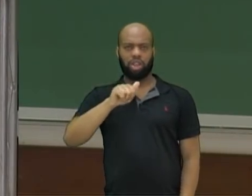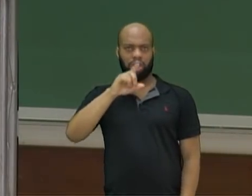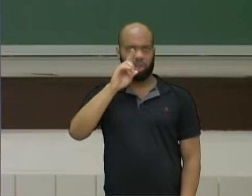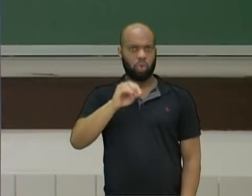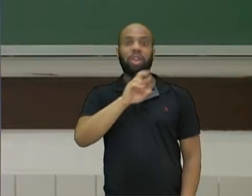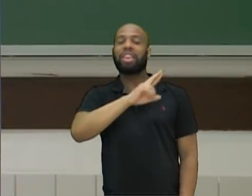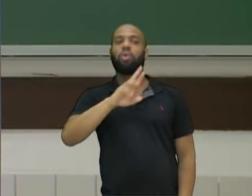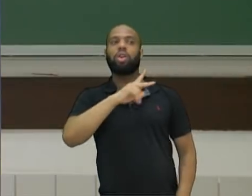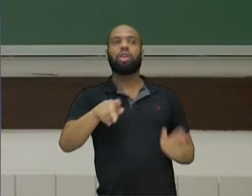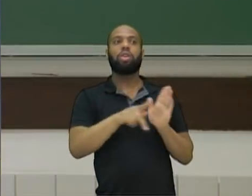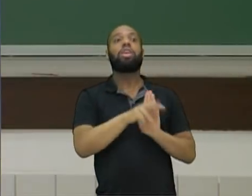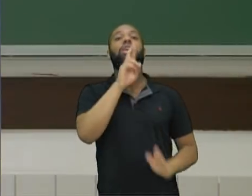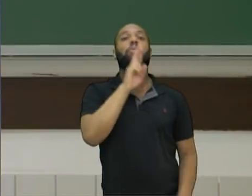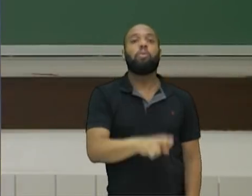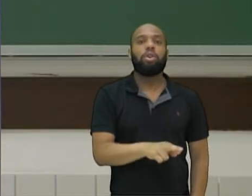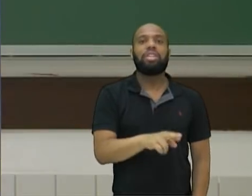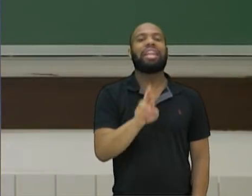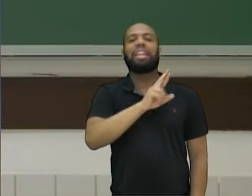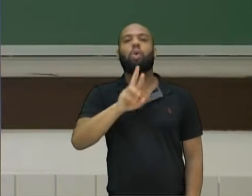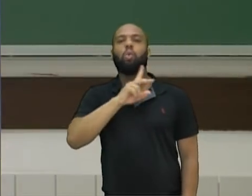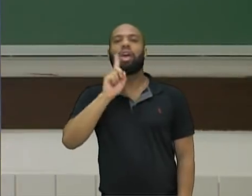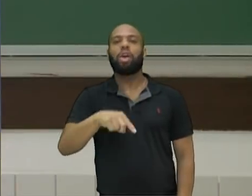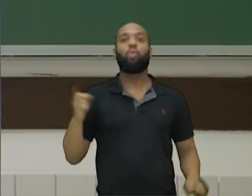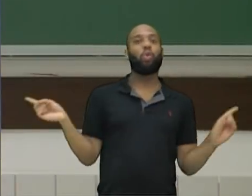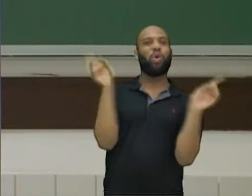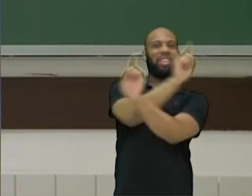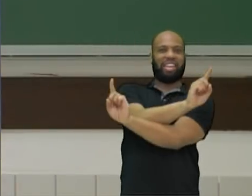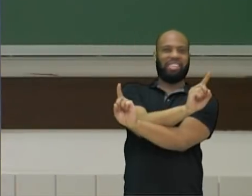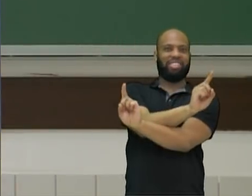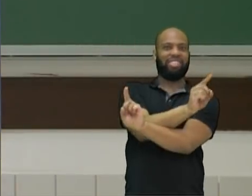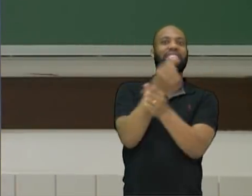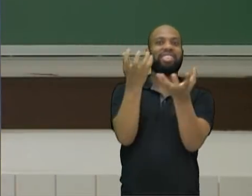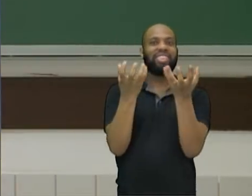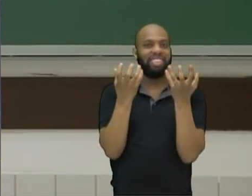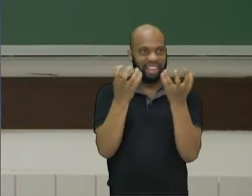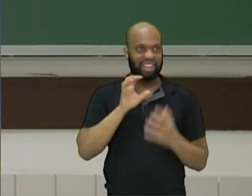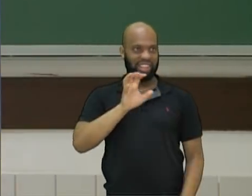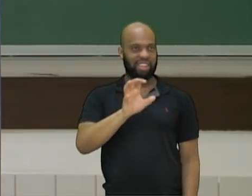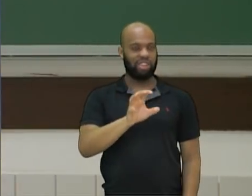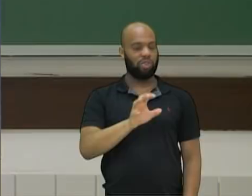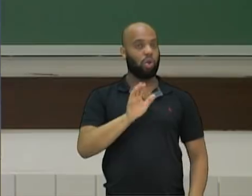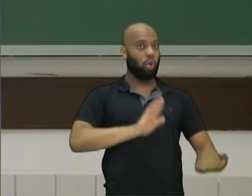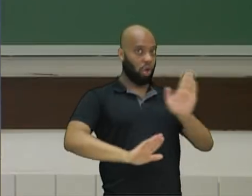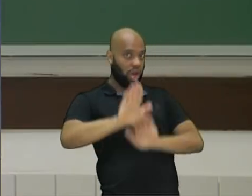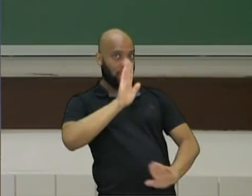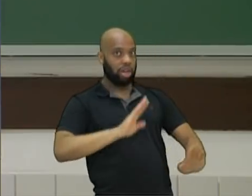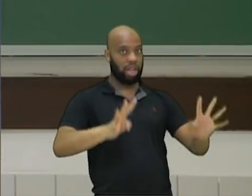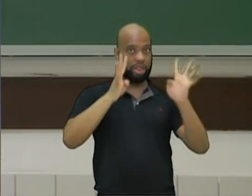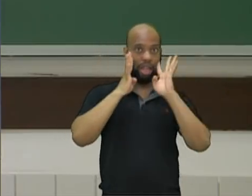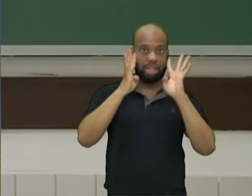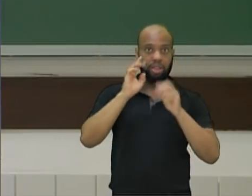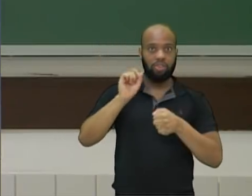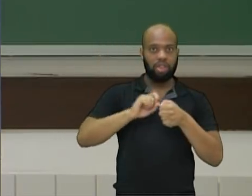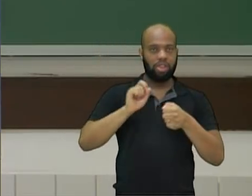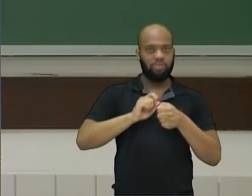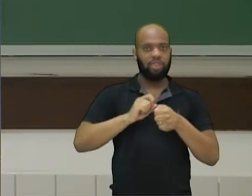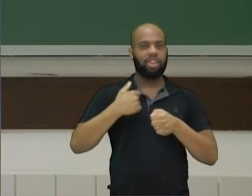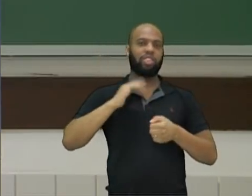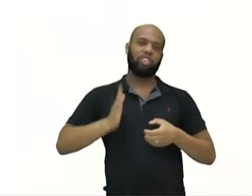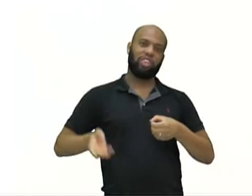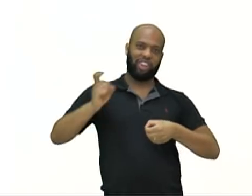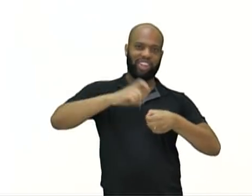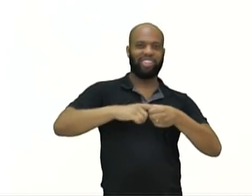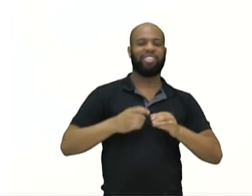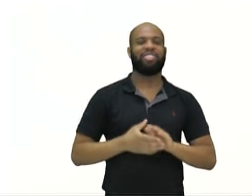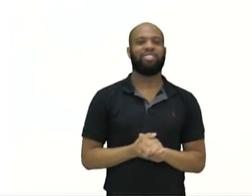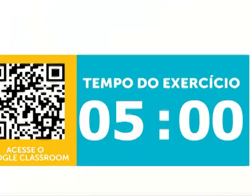está pedindo qual é o resultado, está pedindo o conjugado. Então, com bastante atenção, façam aí com cuidado, a gente já volta.